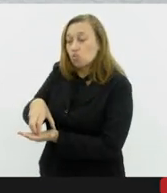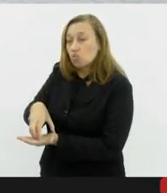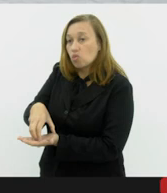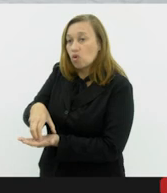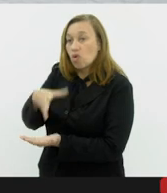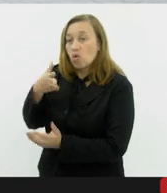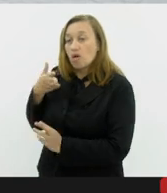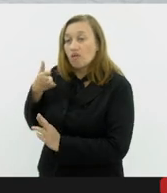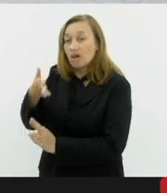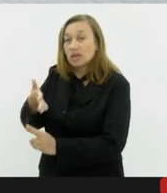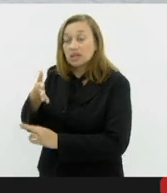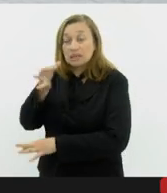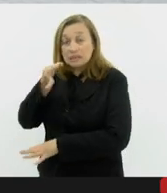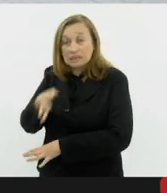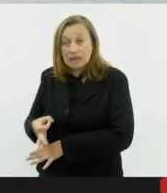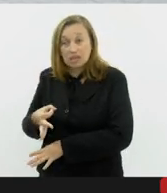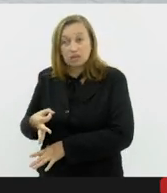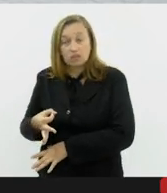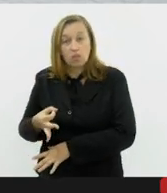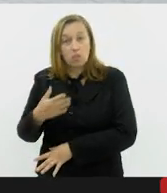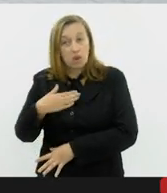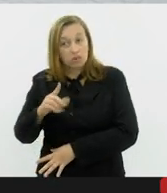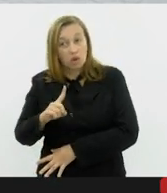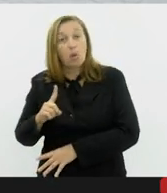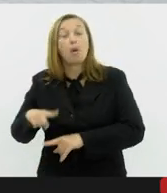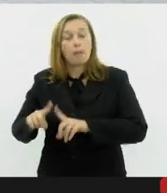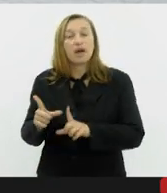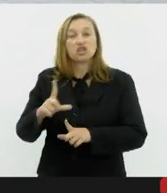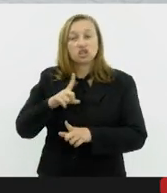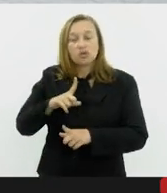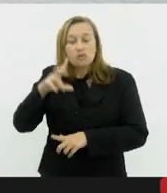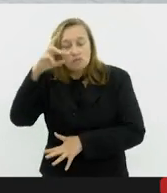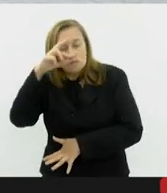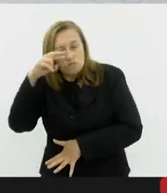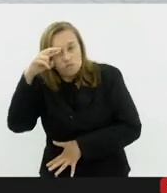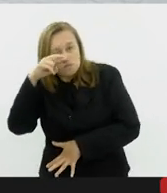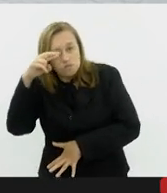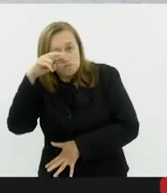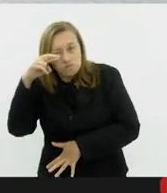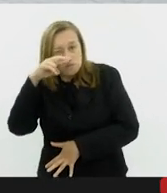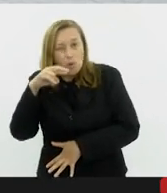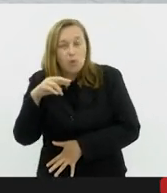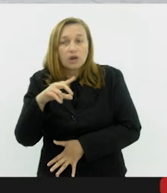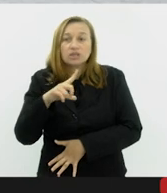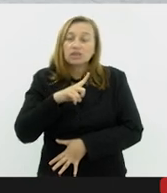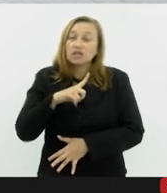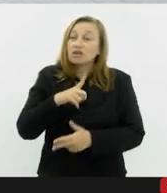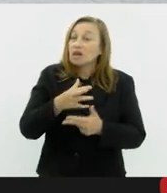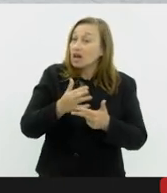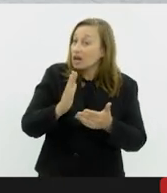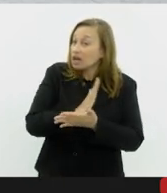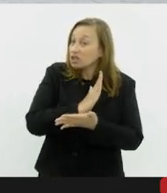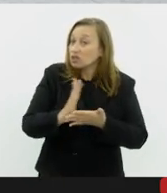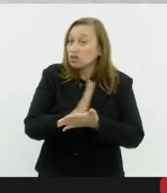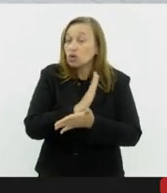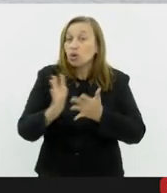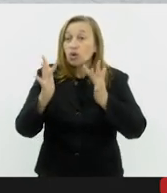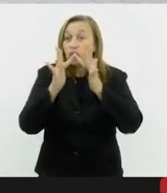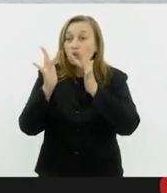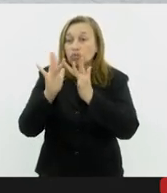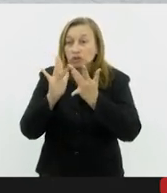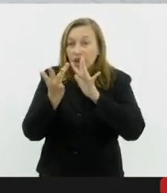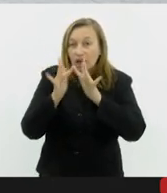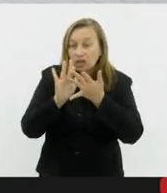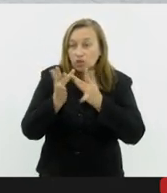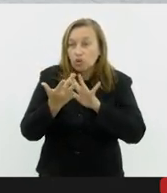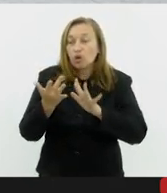que não é o meu, mas tem um setor específico que faz essa investigação E eles têm, muitas vezes, contato com a polícia,